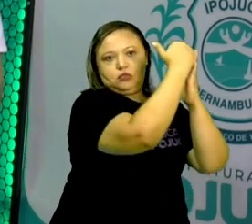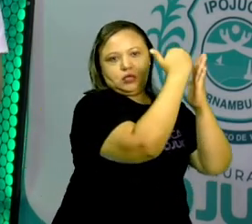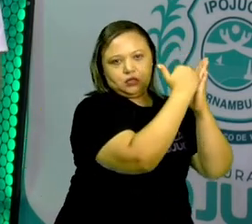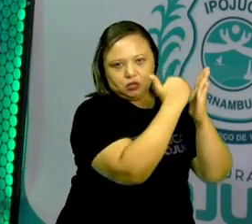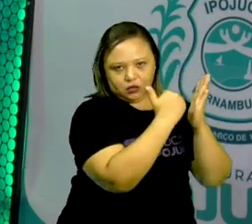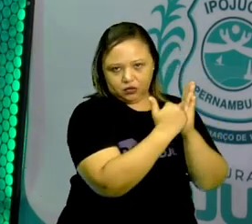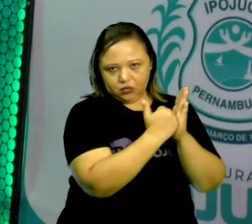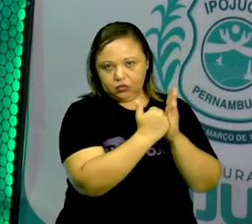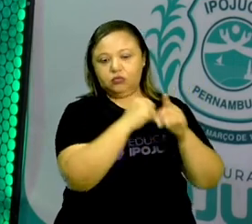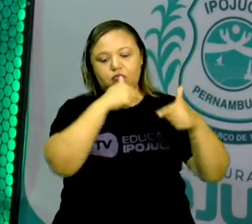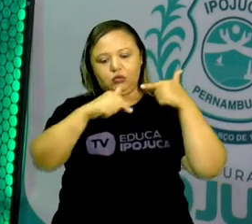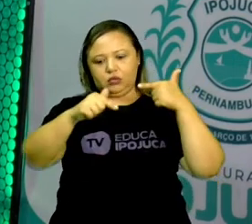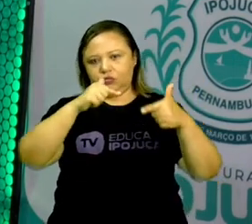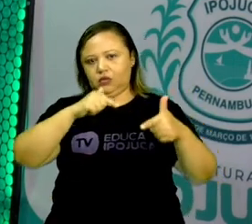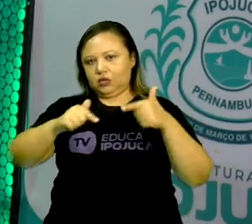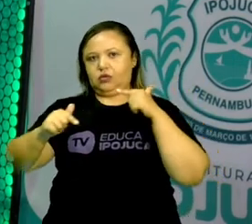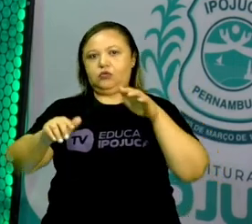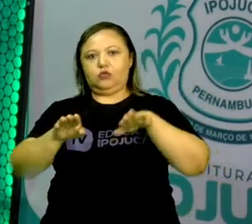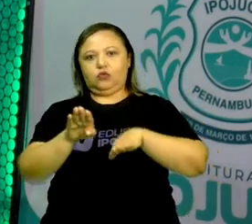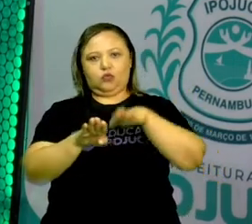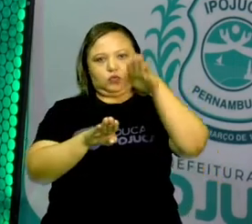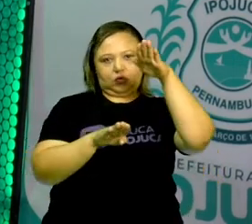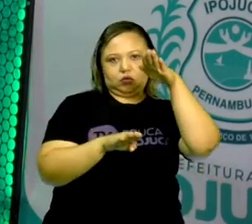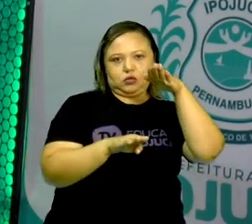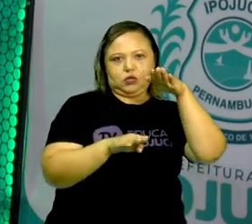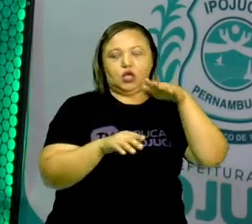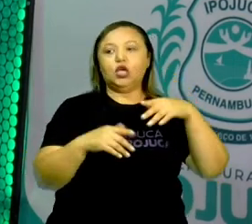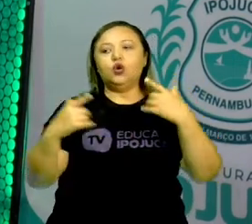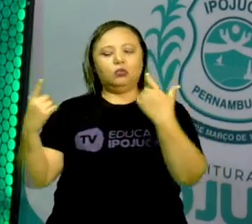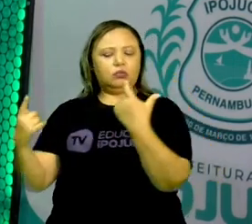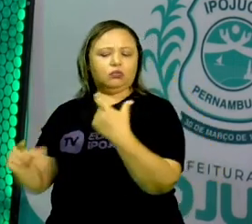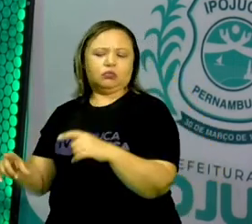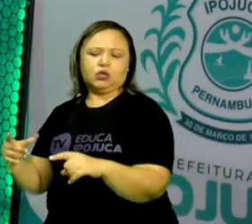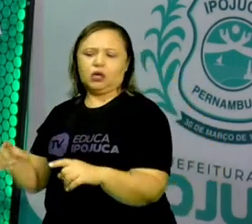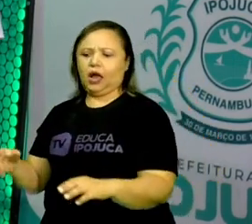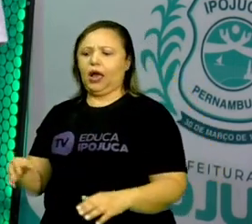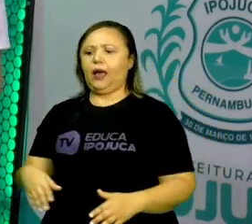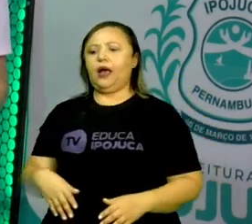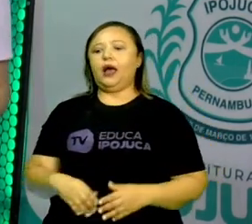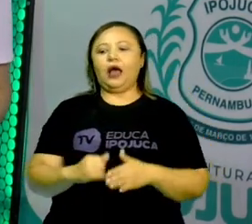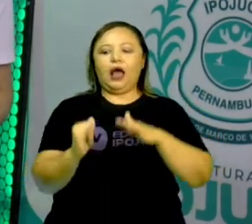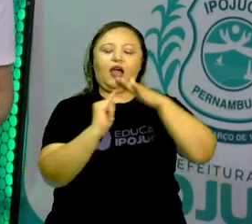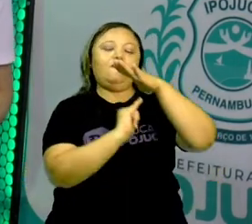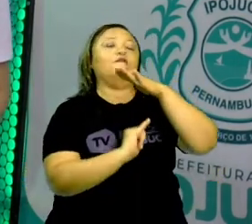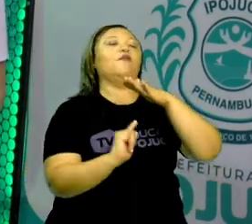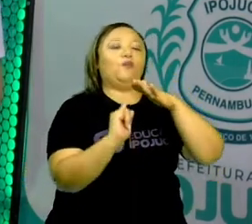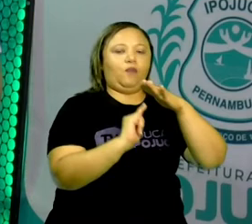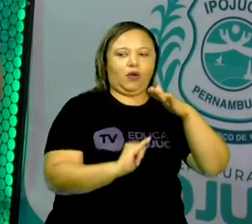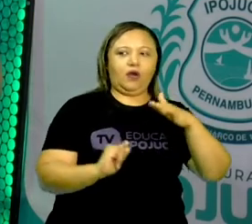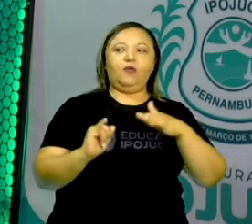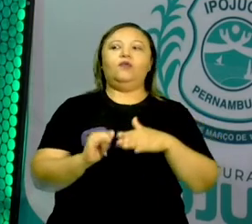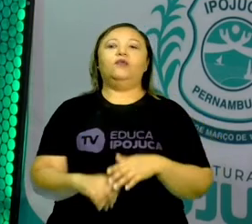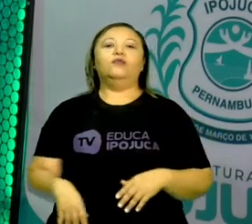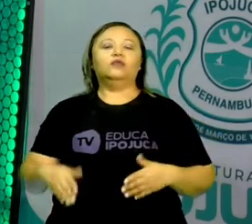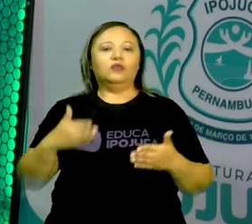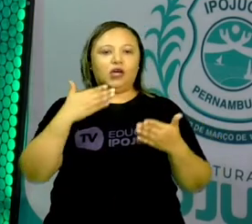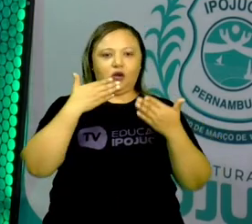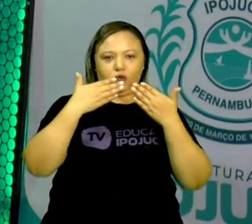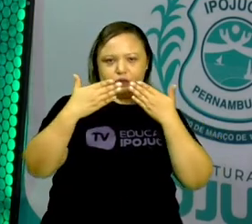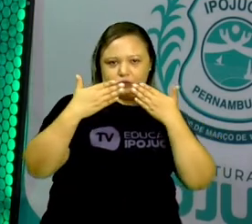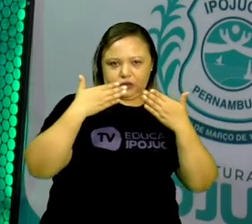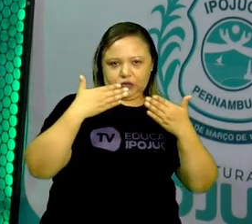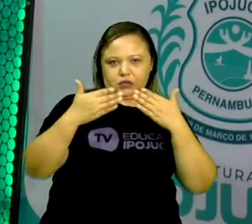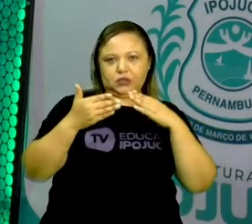a variação da língua padrão. Um lugar que me permite um uso mais informal da língua, então eu